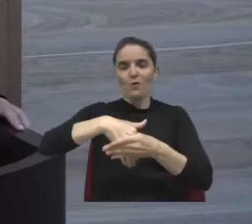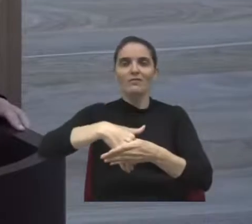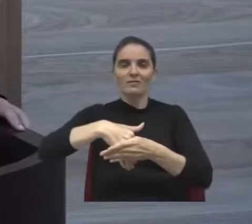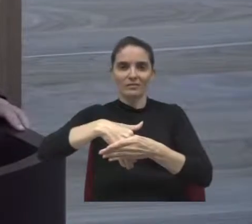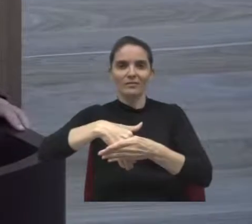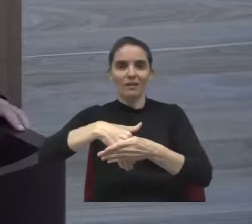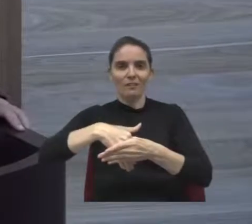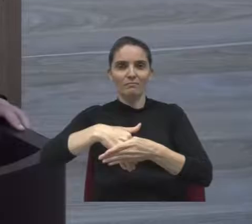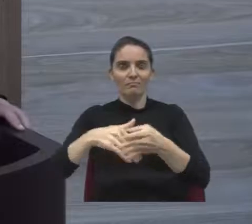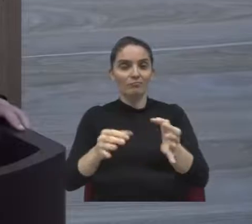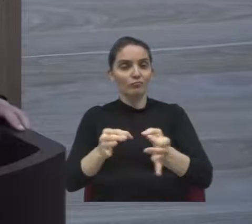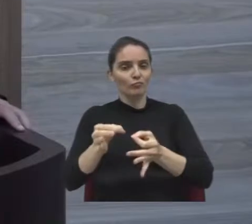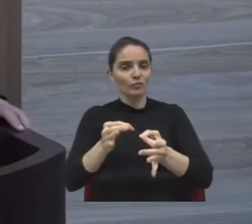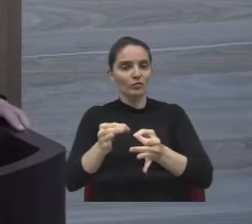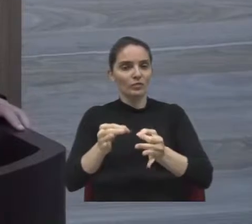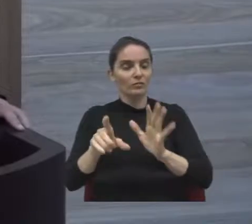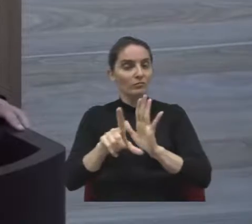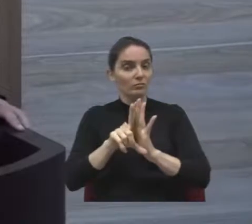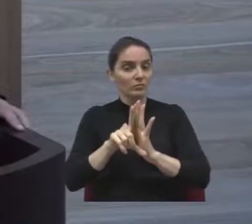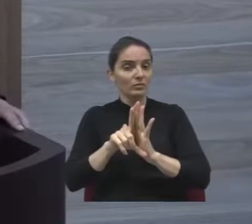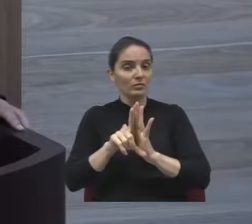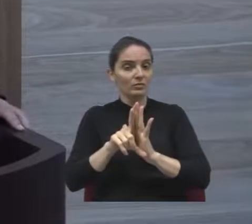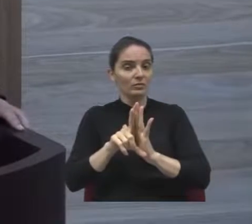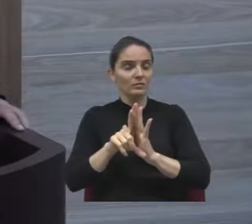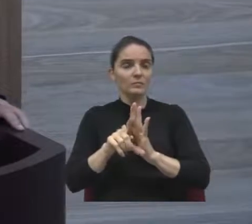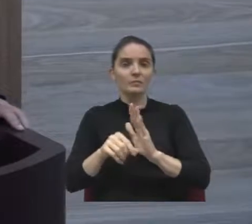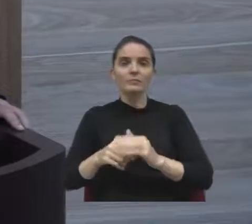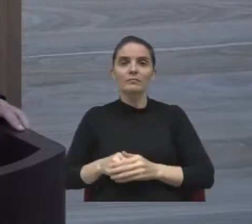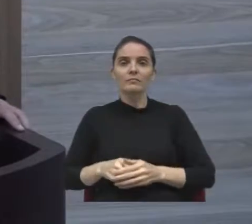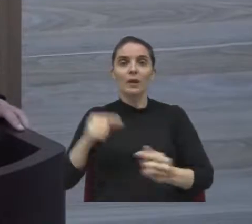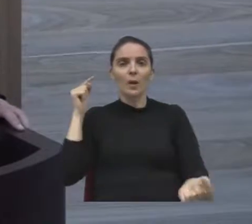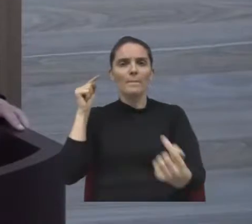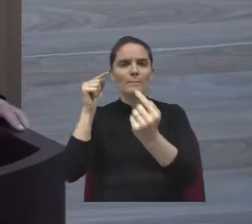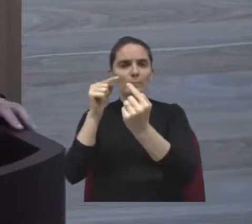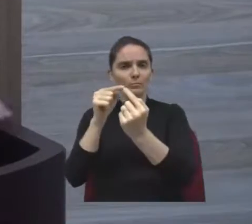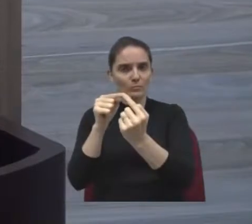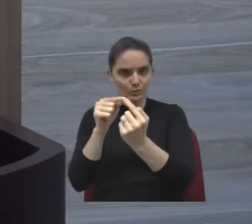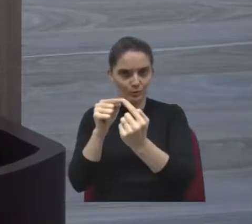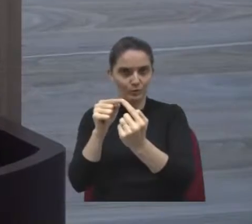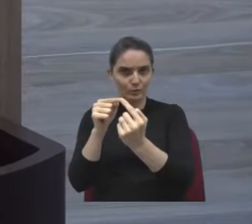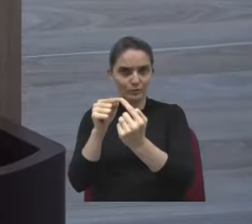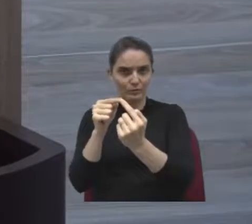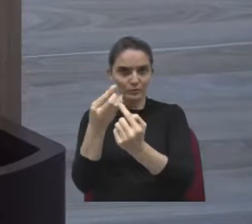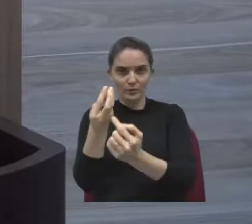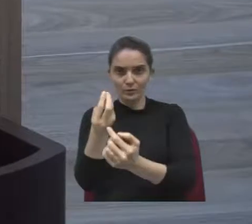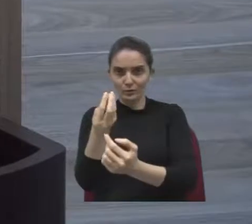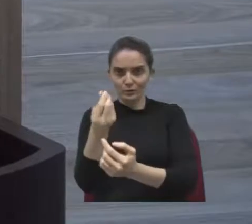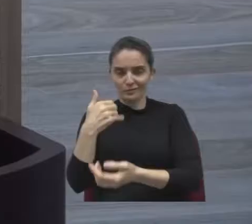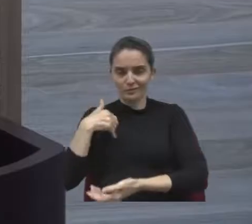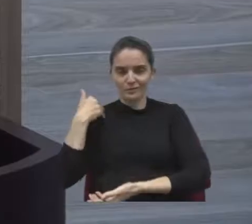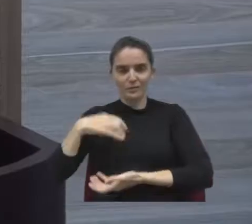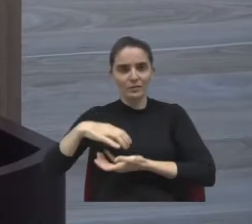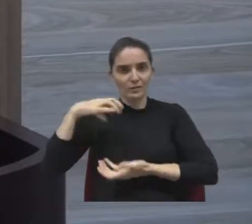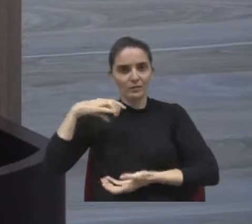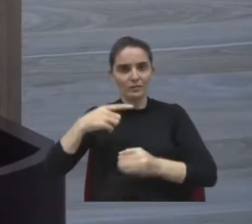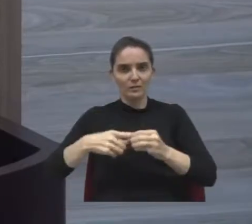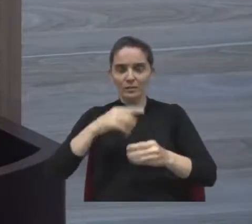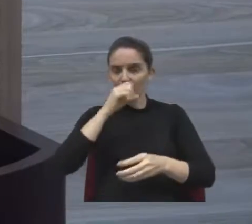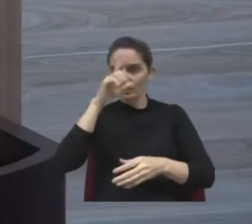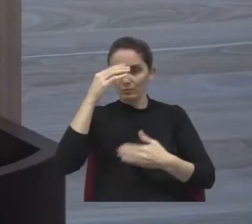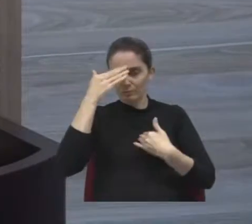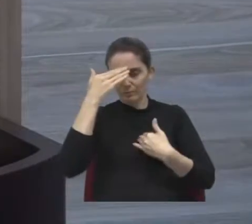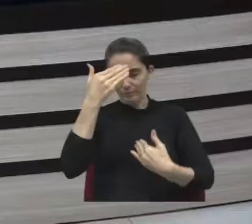essa lei, a criação dessa lei, que visa o favorecimento da qualidade dos idosos da nossa cidade. Obrigado.